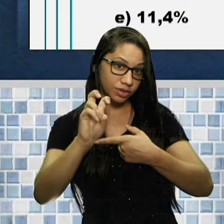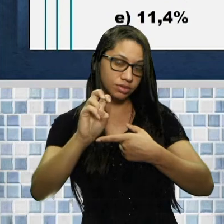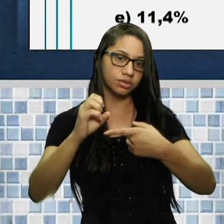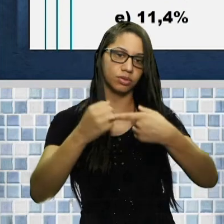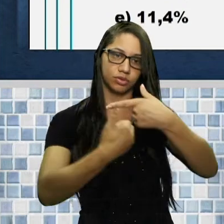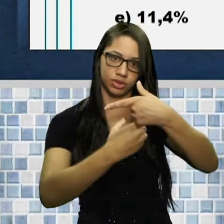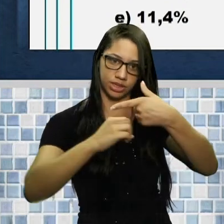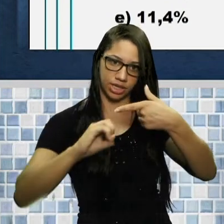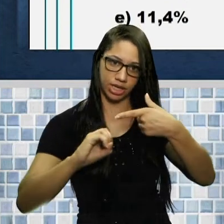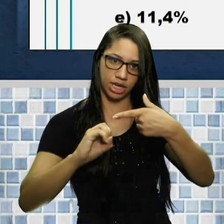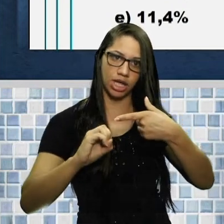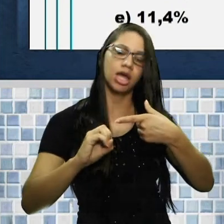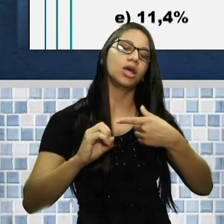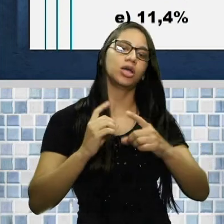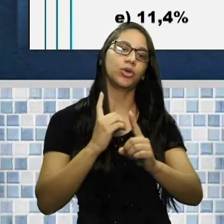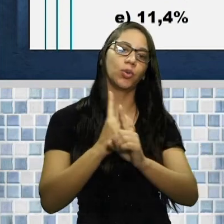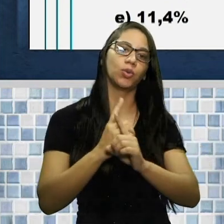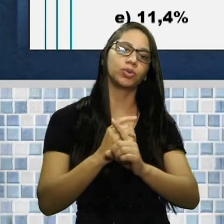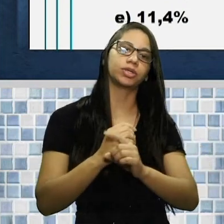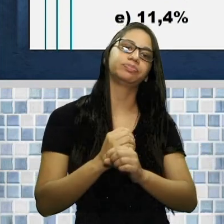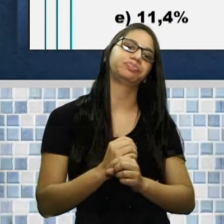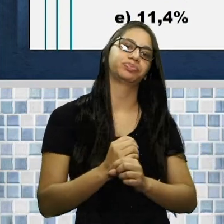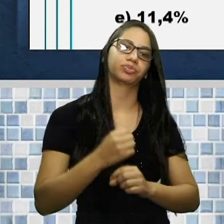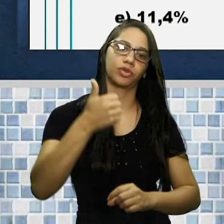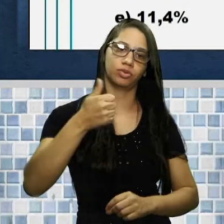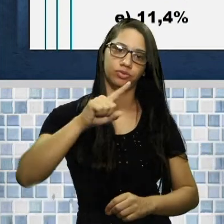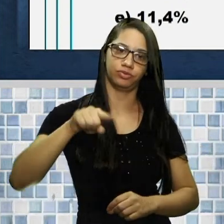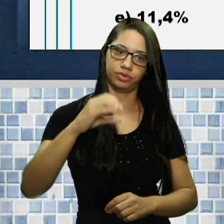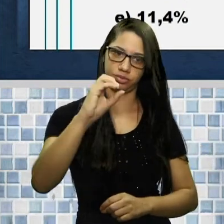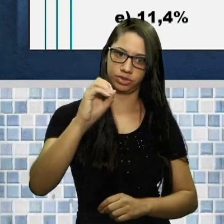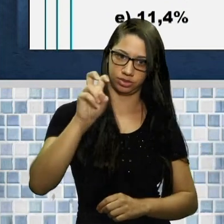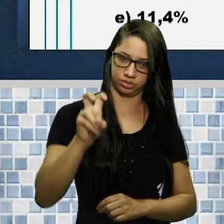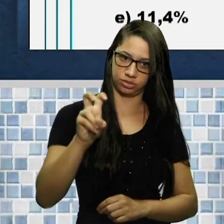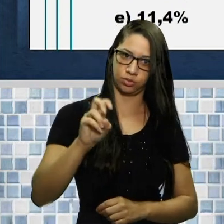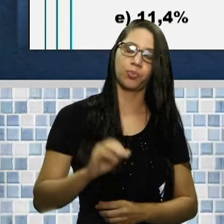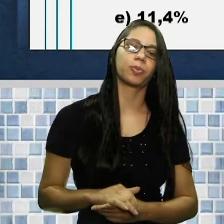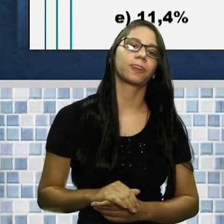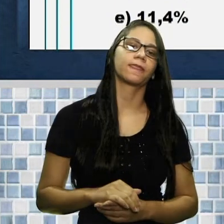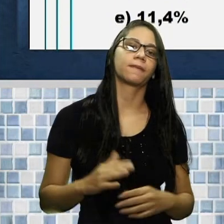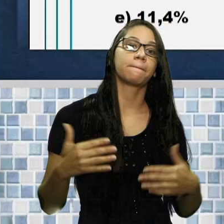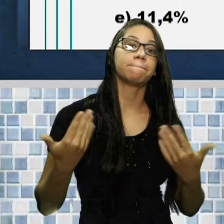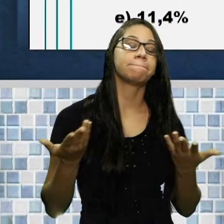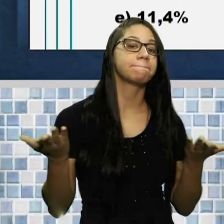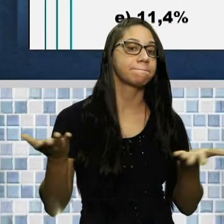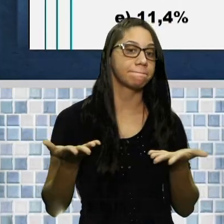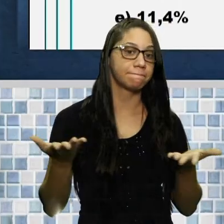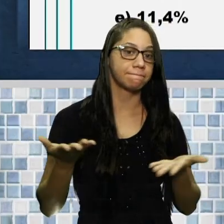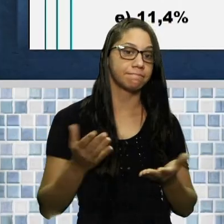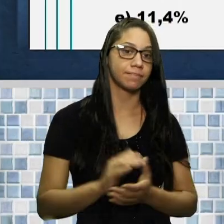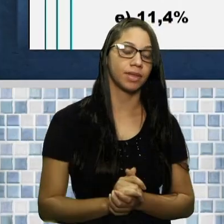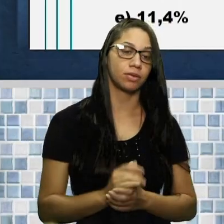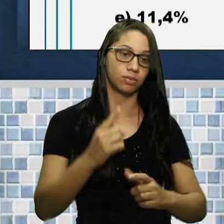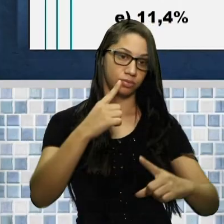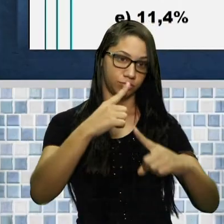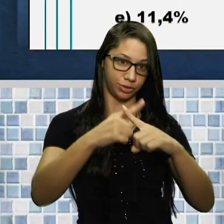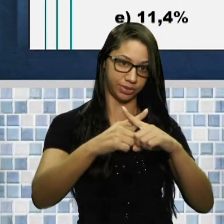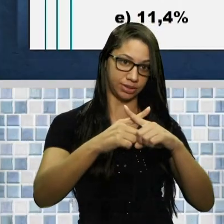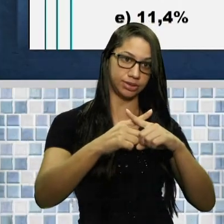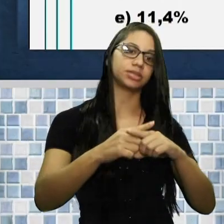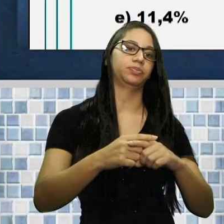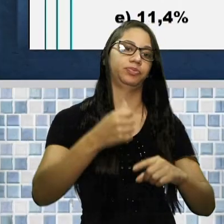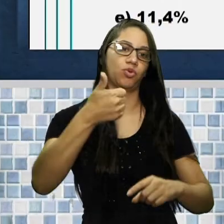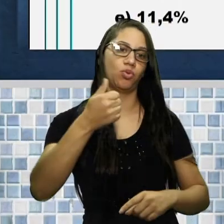Dividindo 105 por 100, encontramos 1,05. Então, agora nós temos aí uma multiplicação